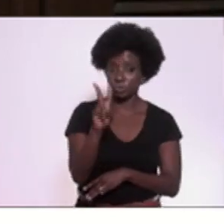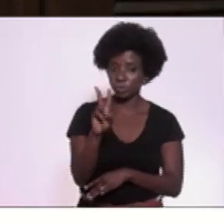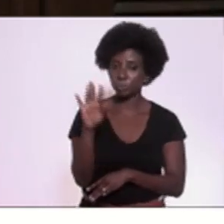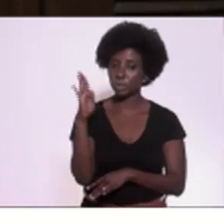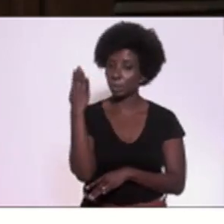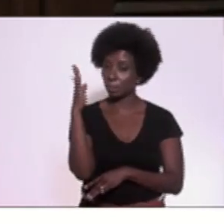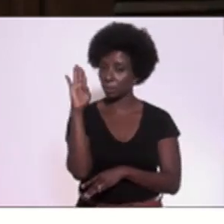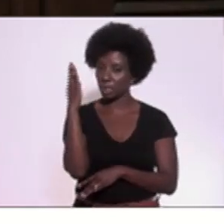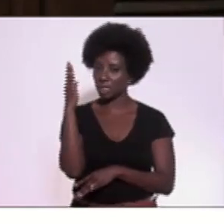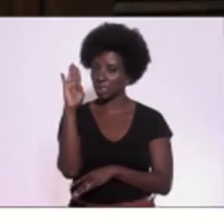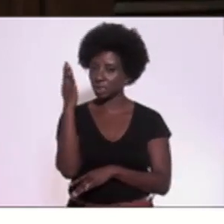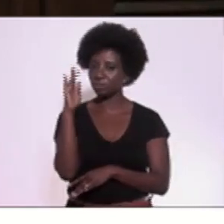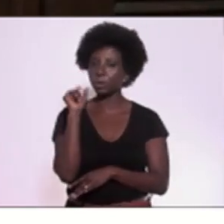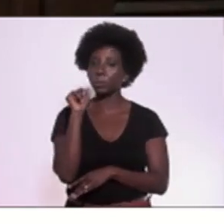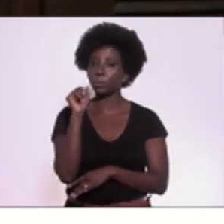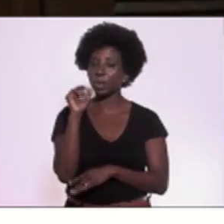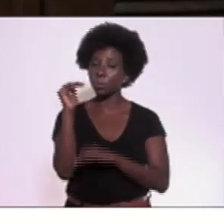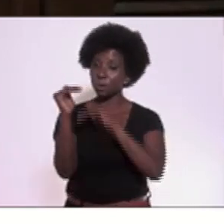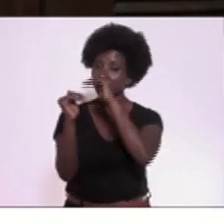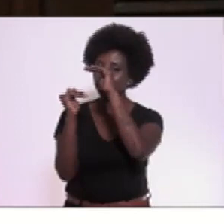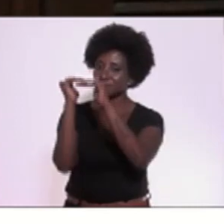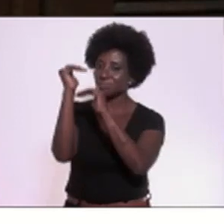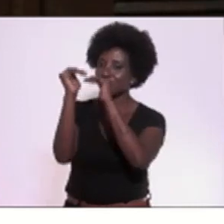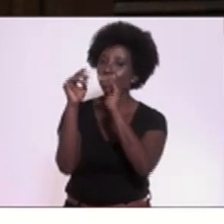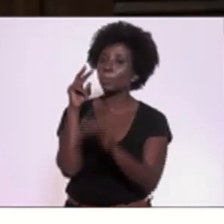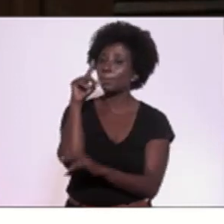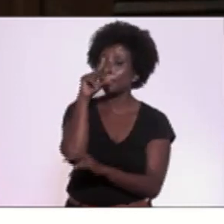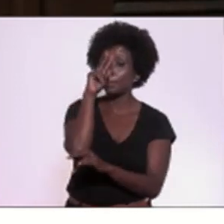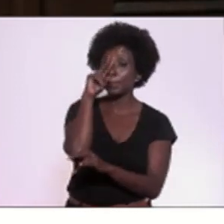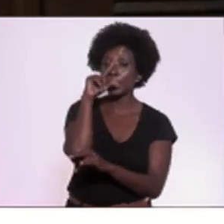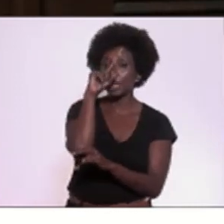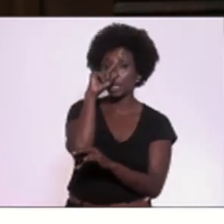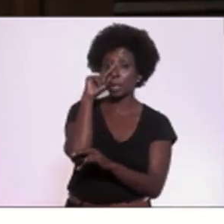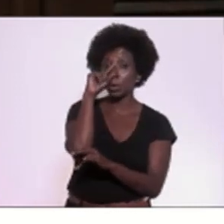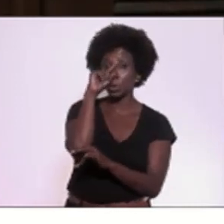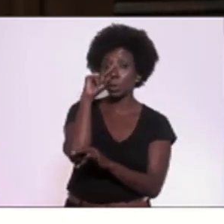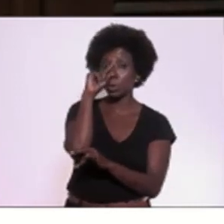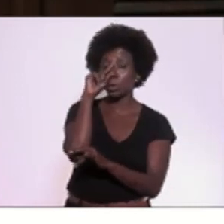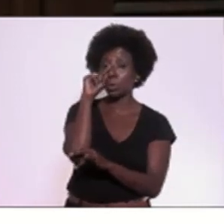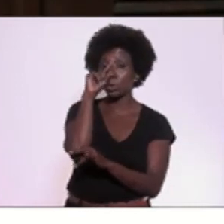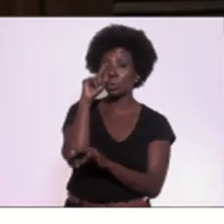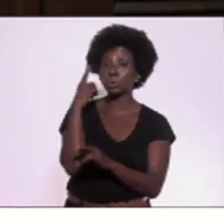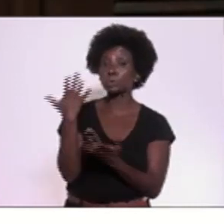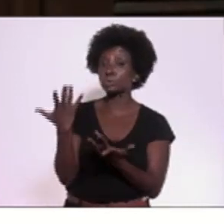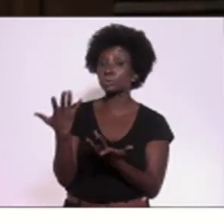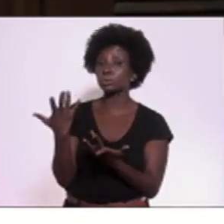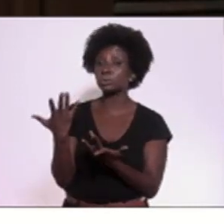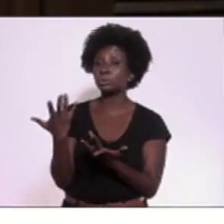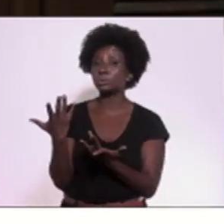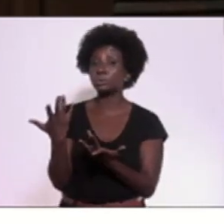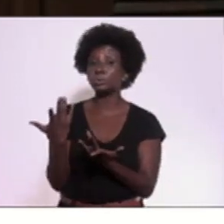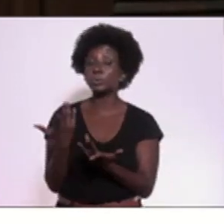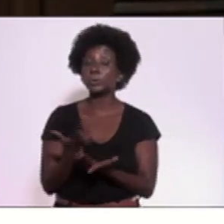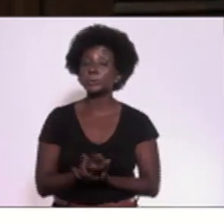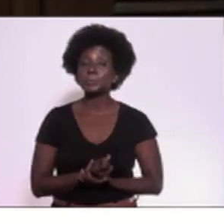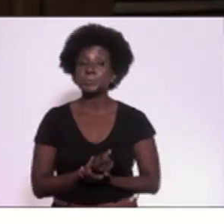avanço perigoso e que flerta, dito isso pelo